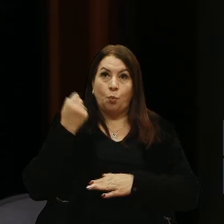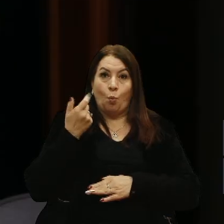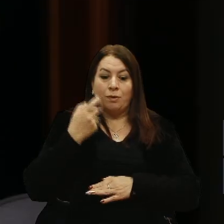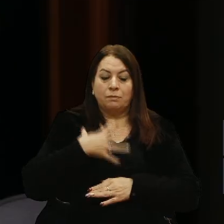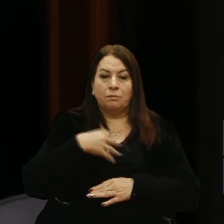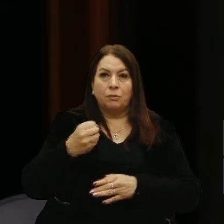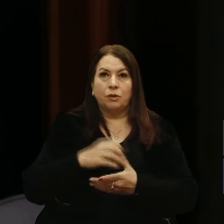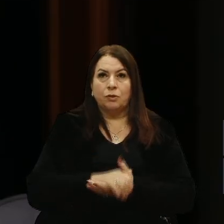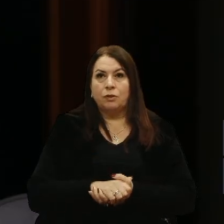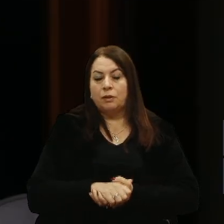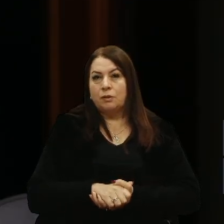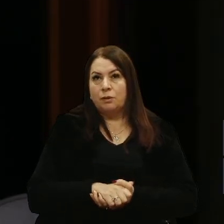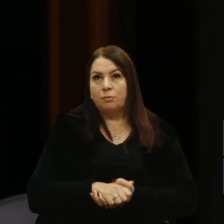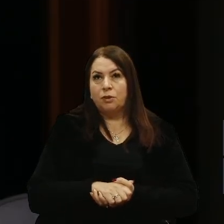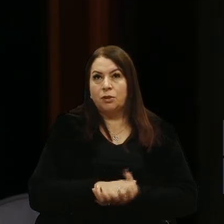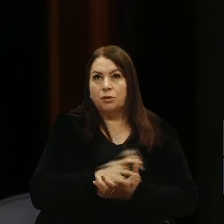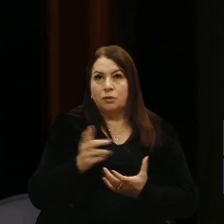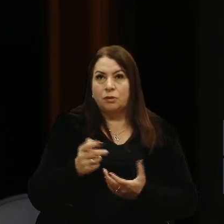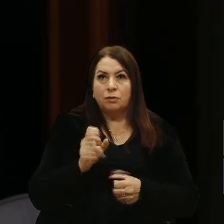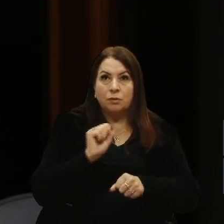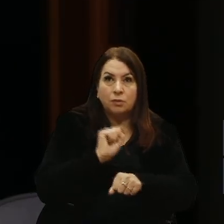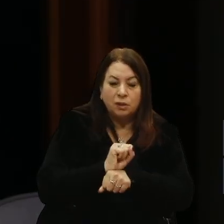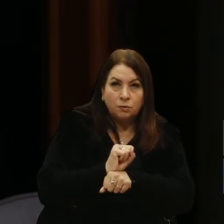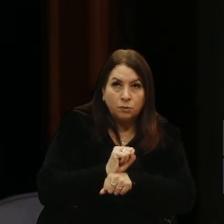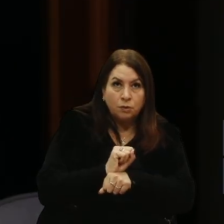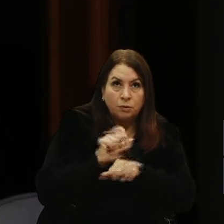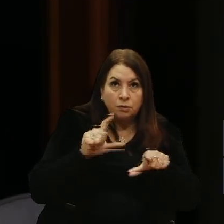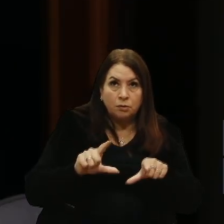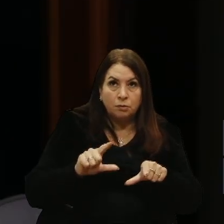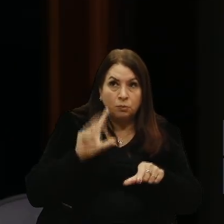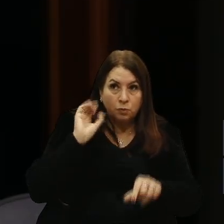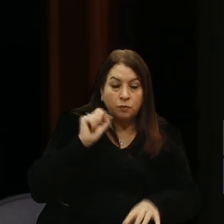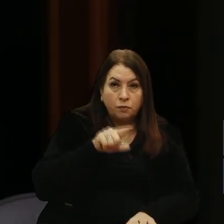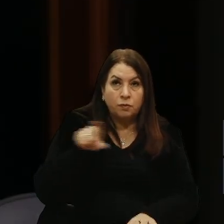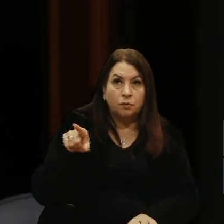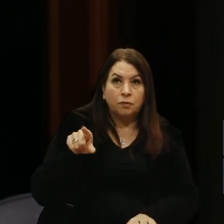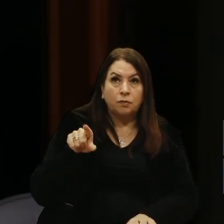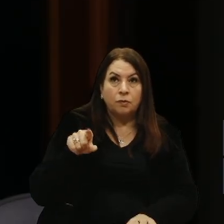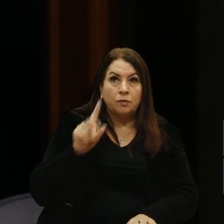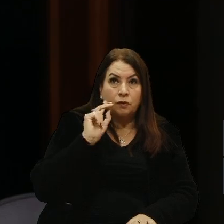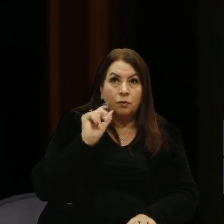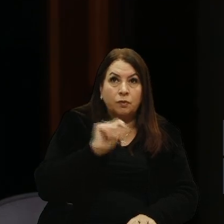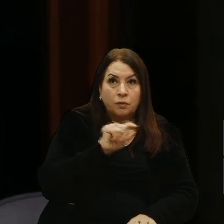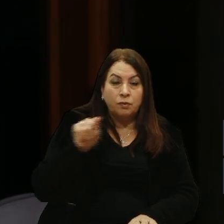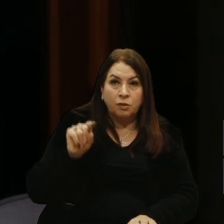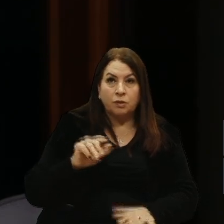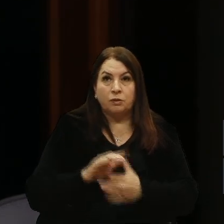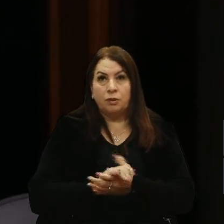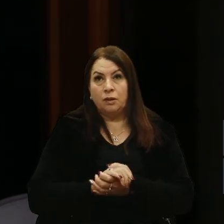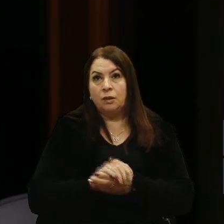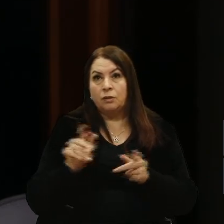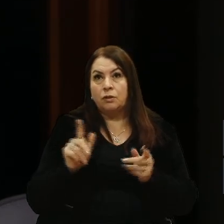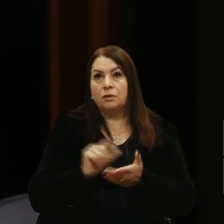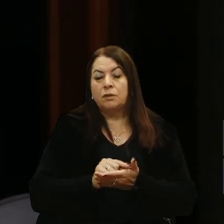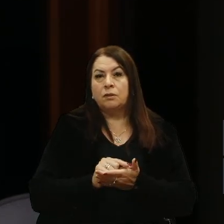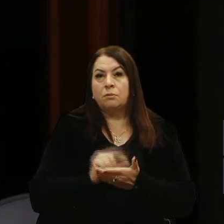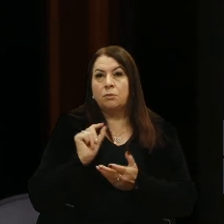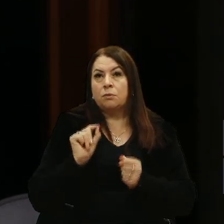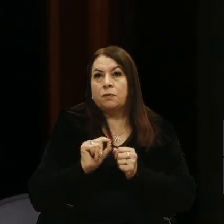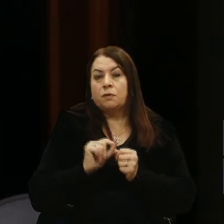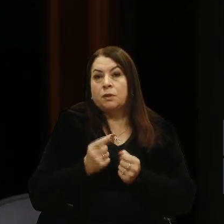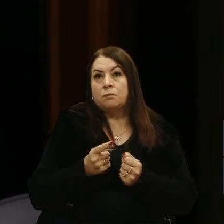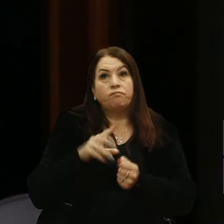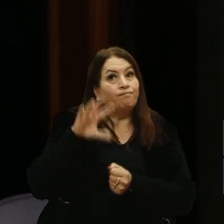suicídio. E todo mundo parou no gabinete e fomos ouvir, e fomos ver aquilo do pouco que a gente podia fazer,